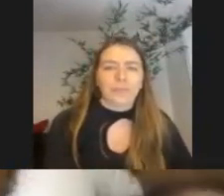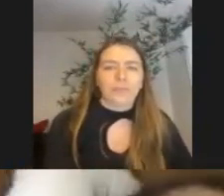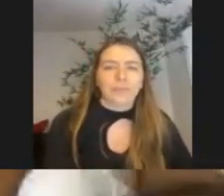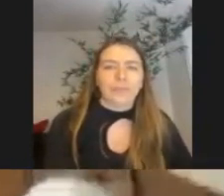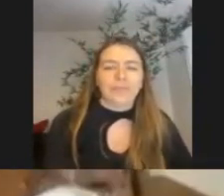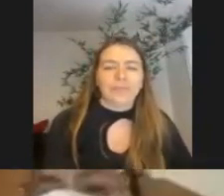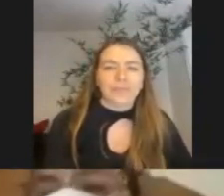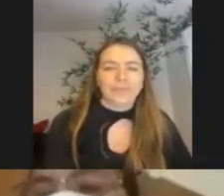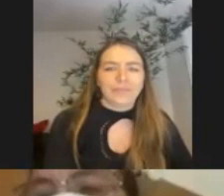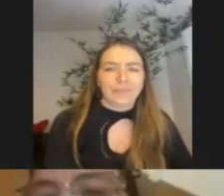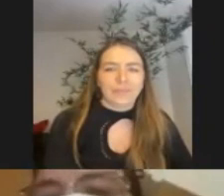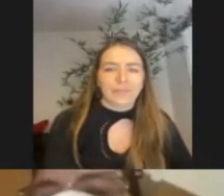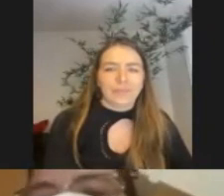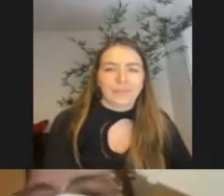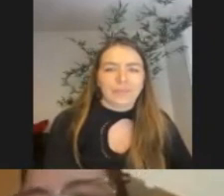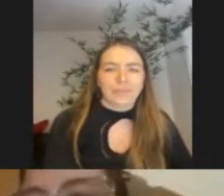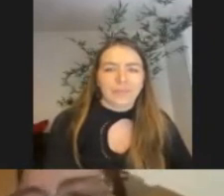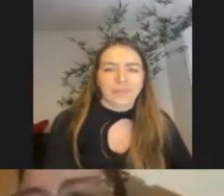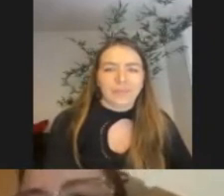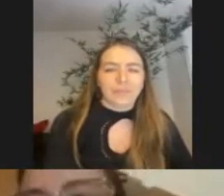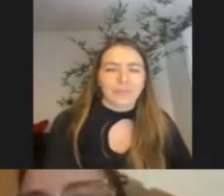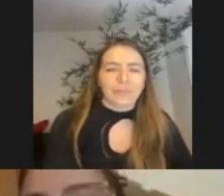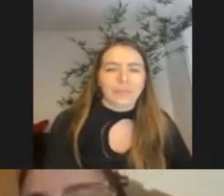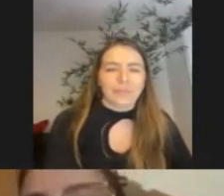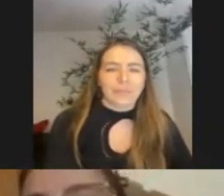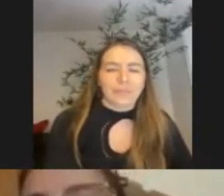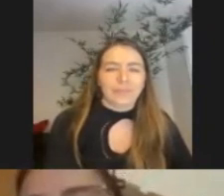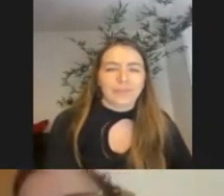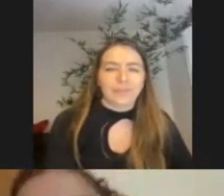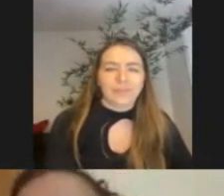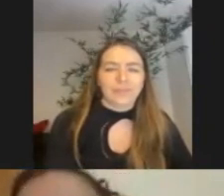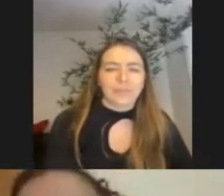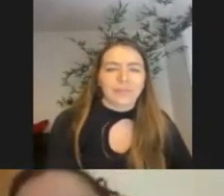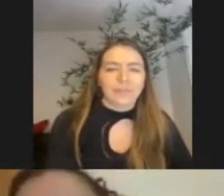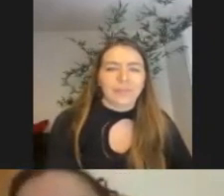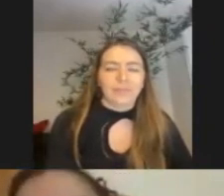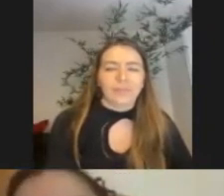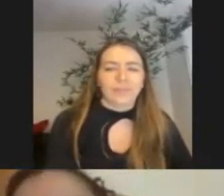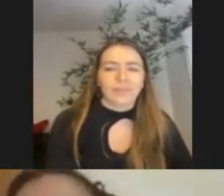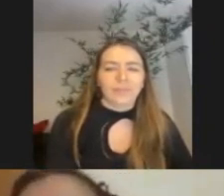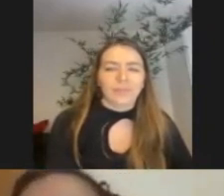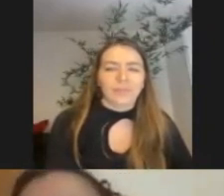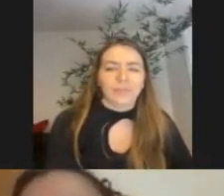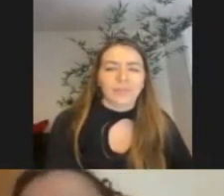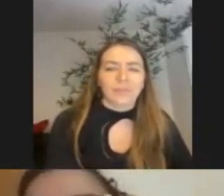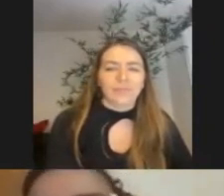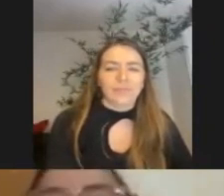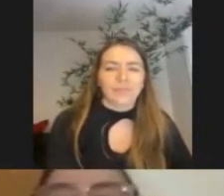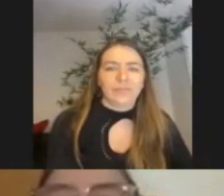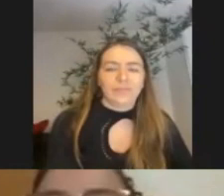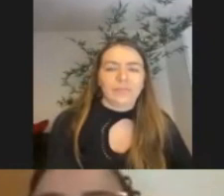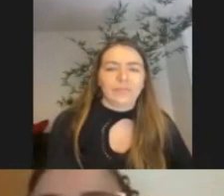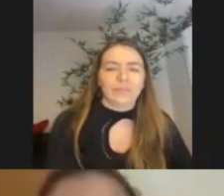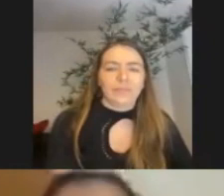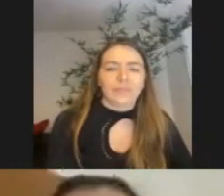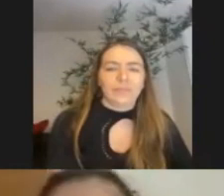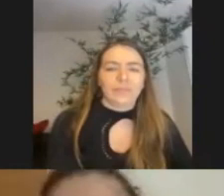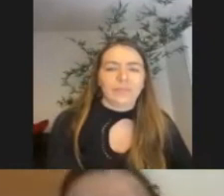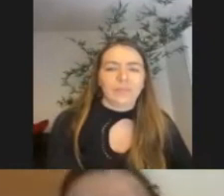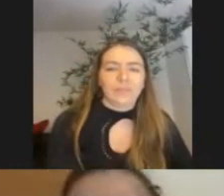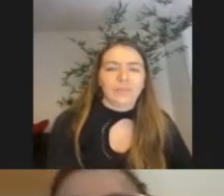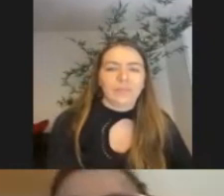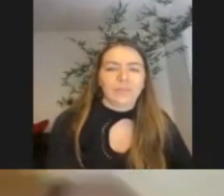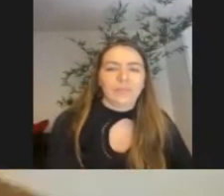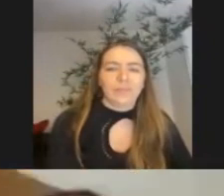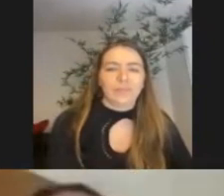eles comem o açúcar e aí eles geram um produto com um leve gosto ácido, né? Uma leve acidez